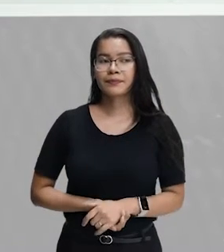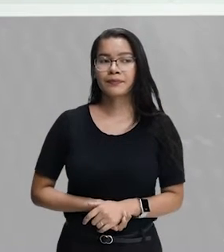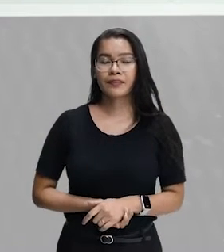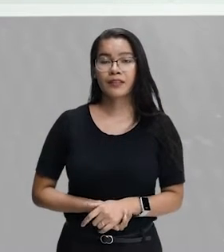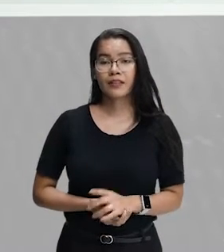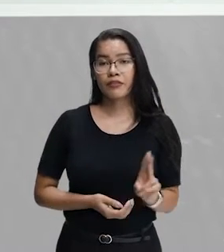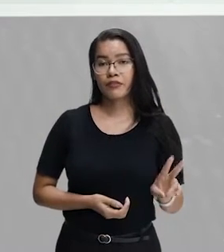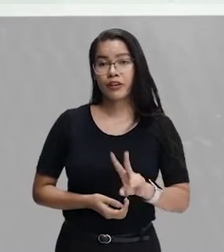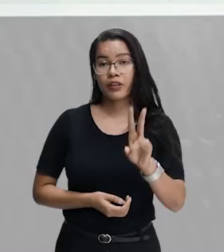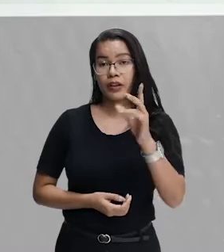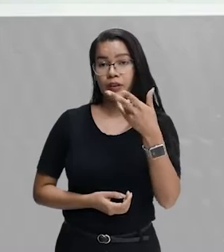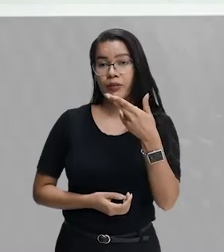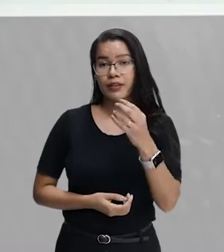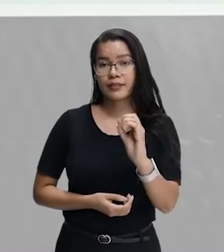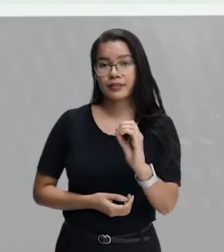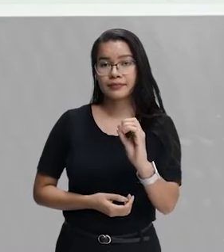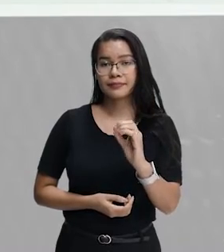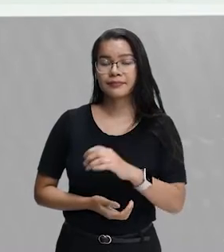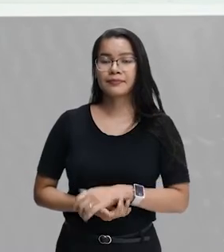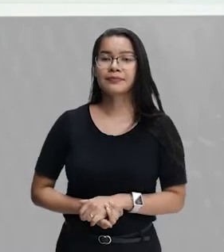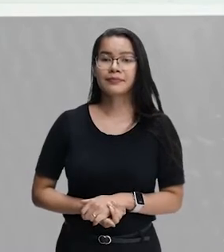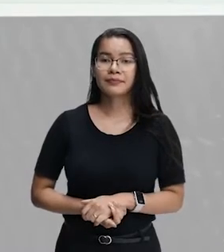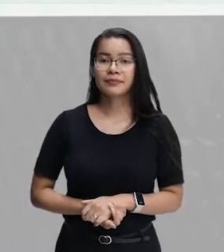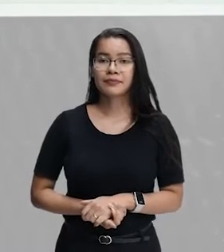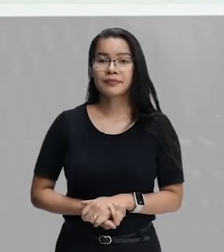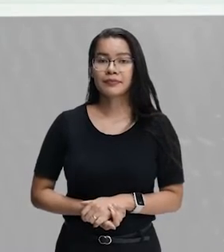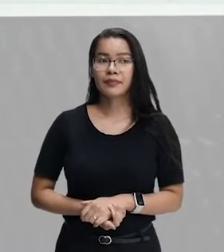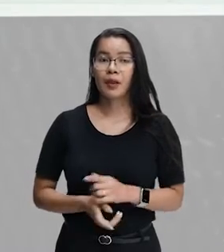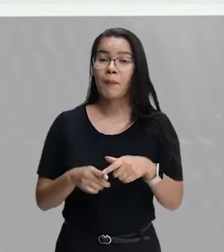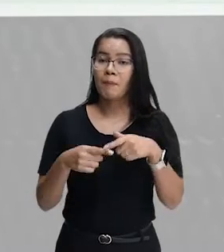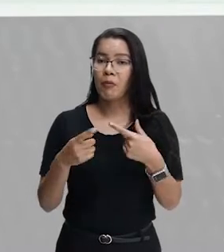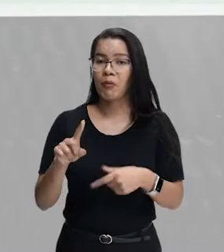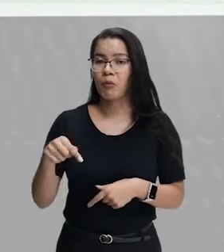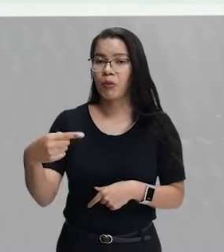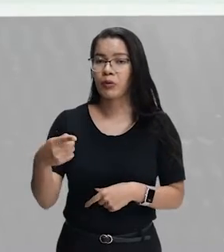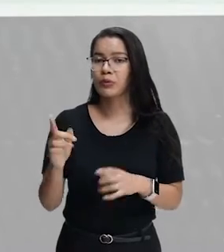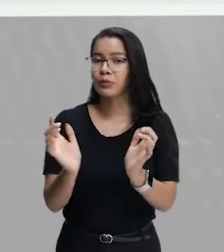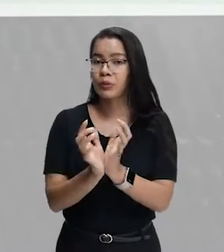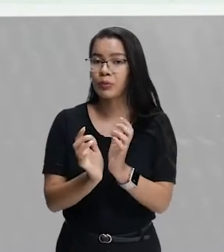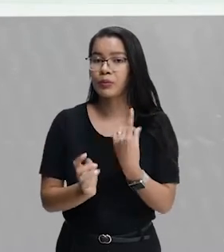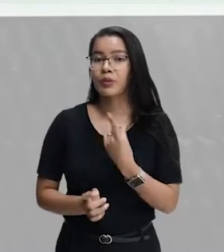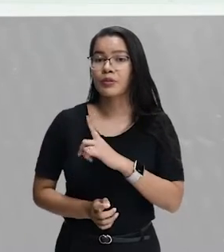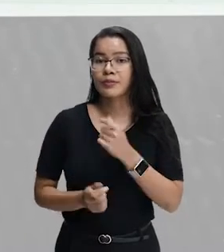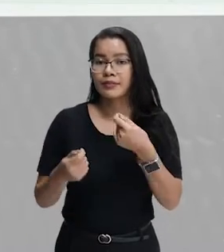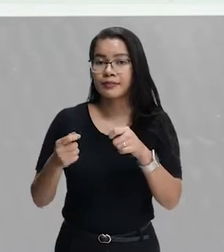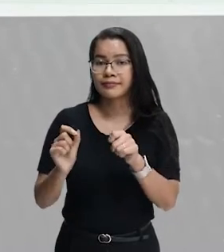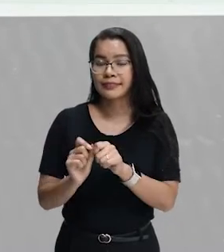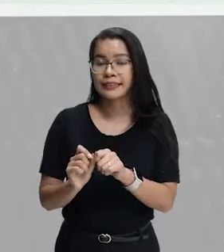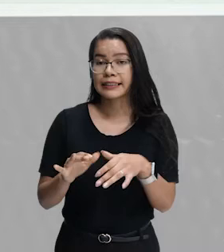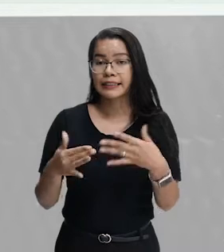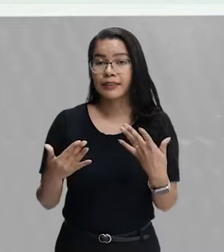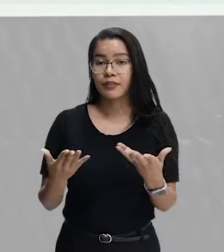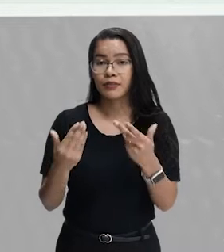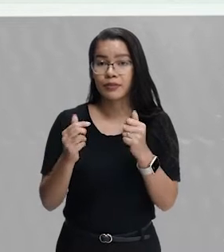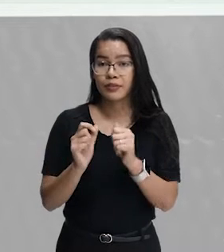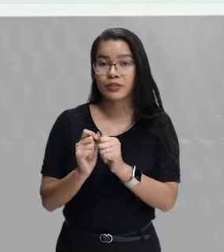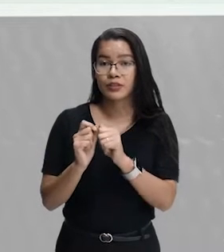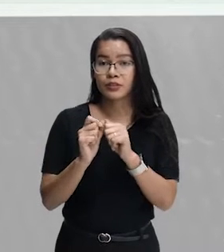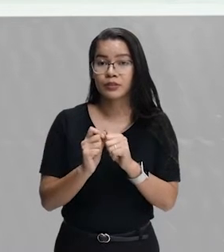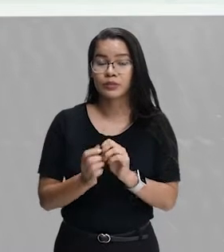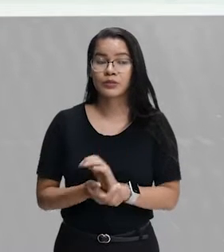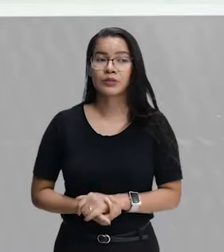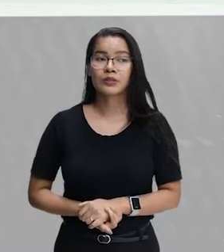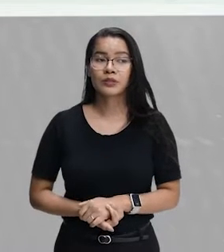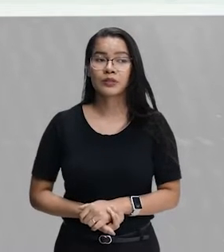vale zero. Zero. Tá? Mas os outros a gente precisa fazer. Então, vamos fazer aqui,